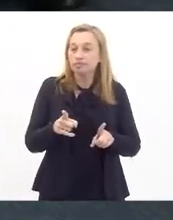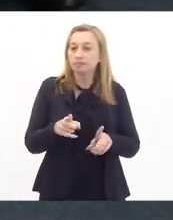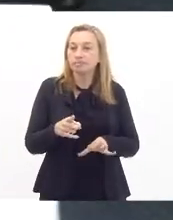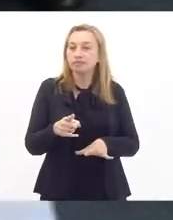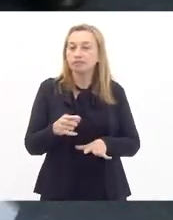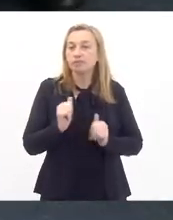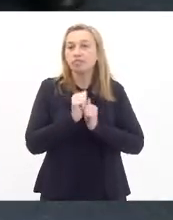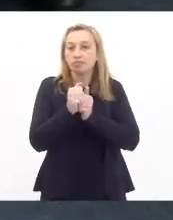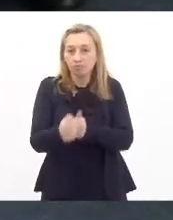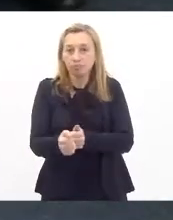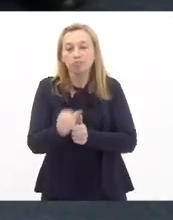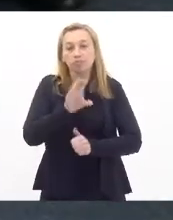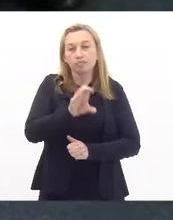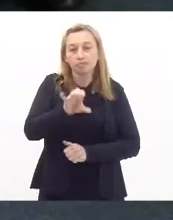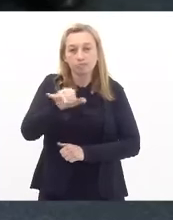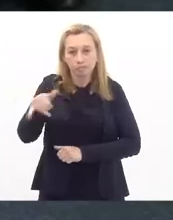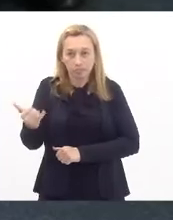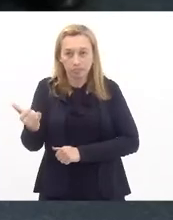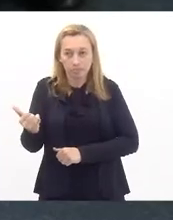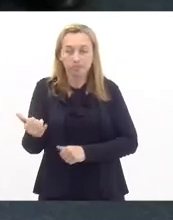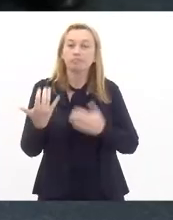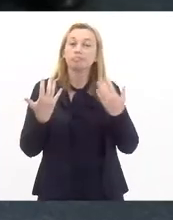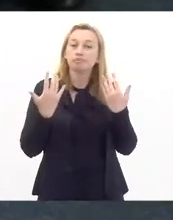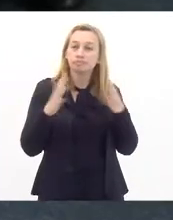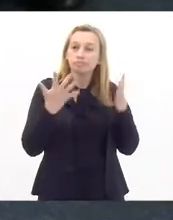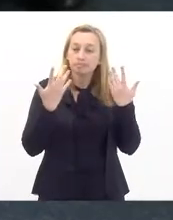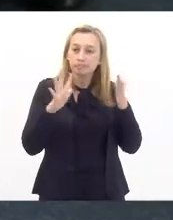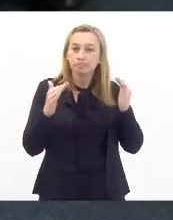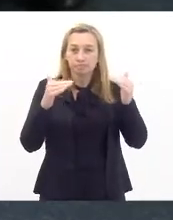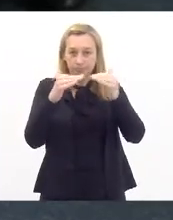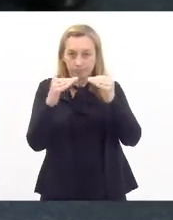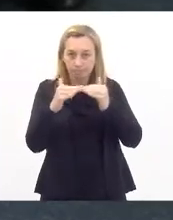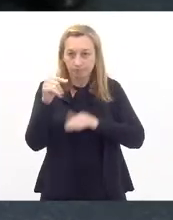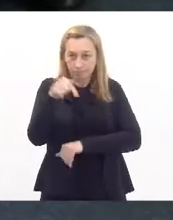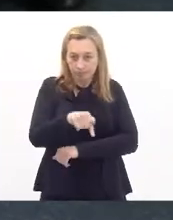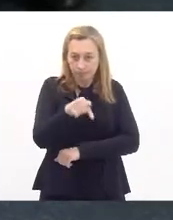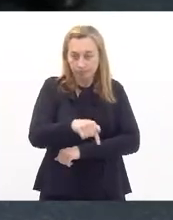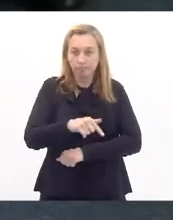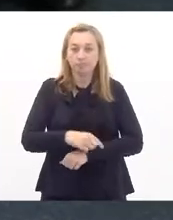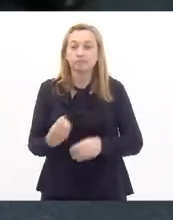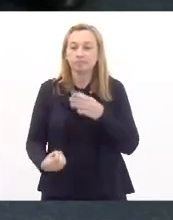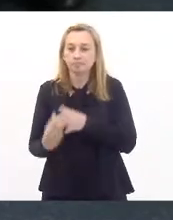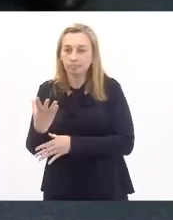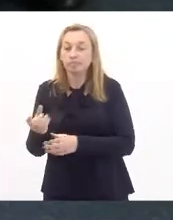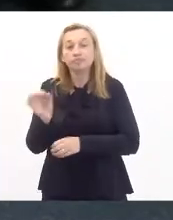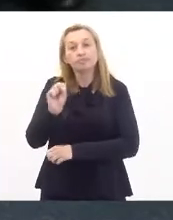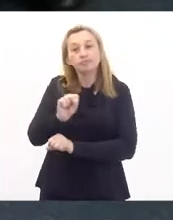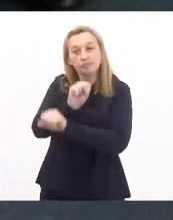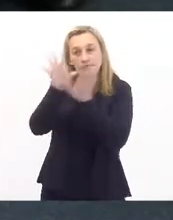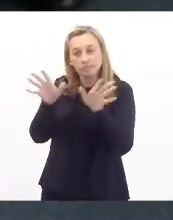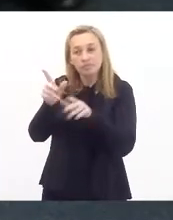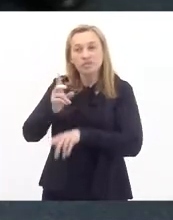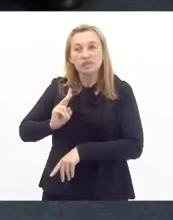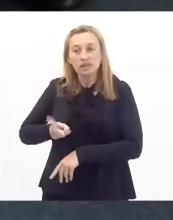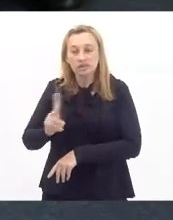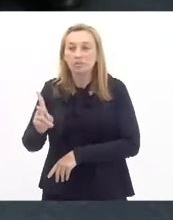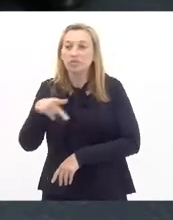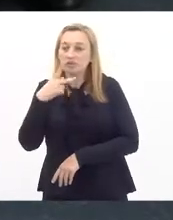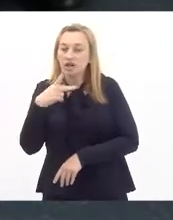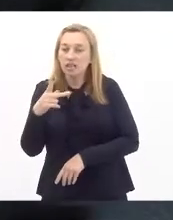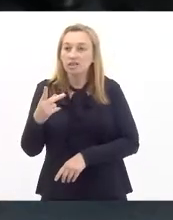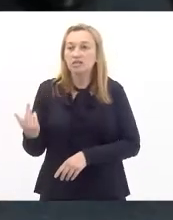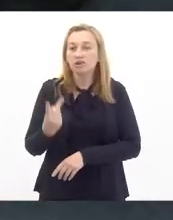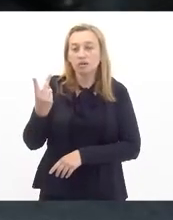parei o parecer acompanhando a ccj e celebrando o acordo aqui constituído e claro sempre me faltando e